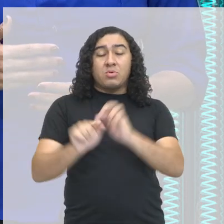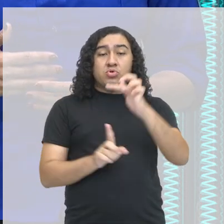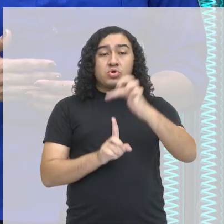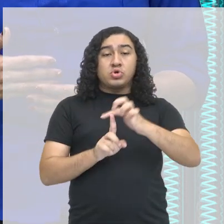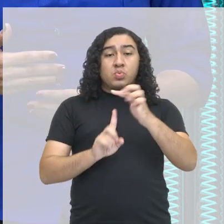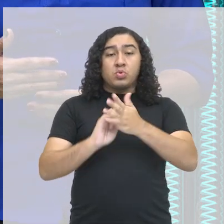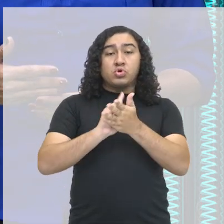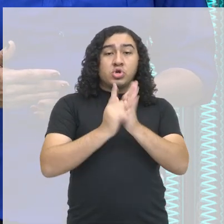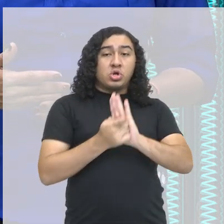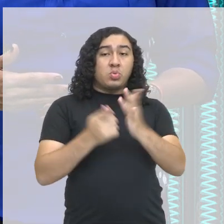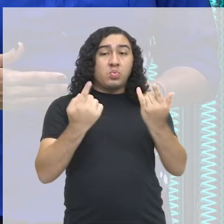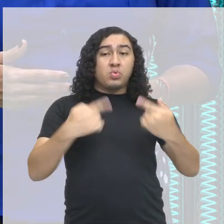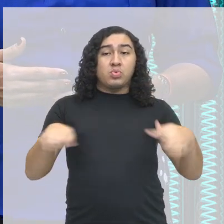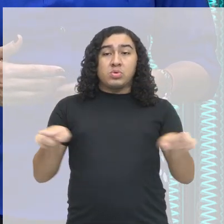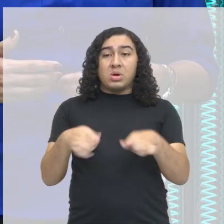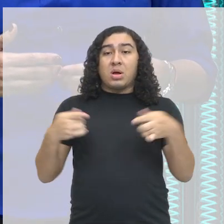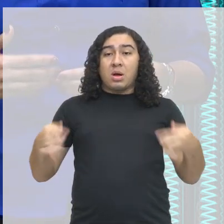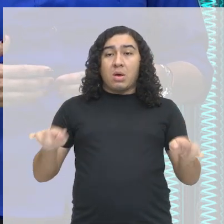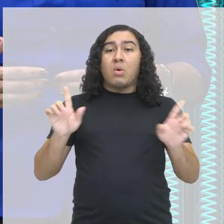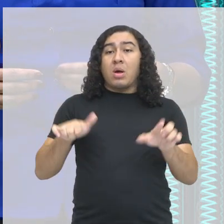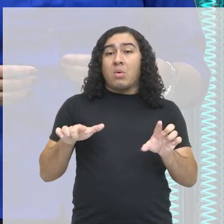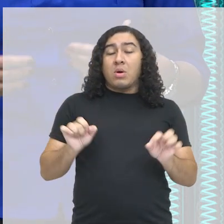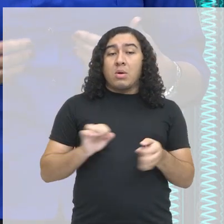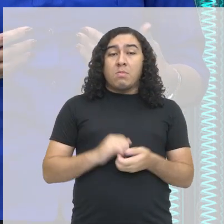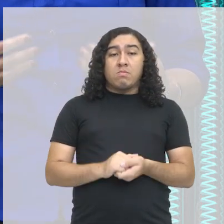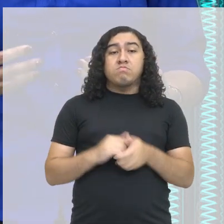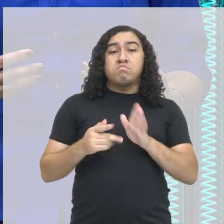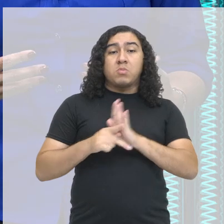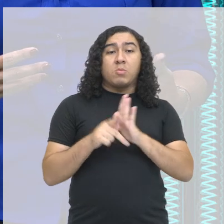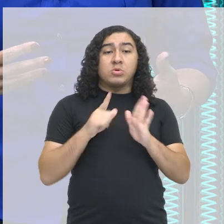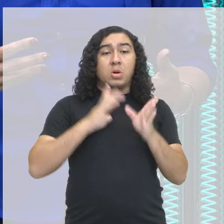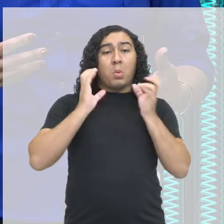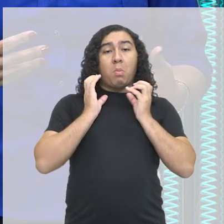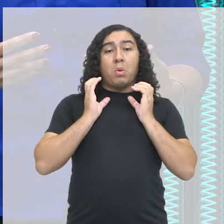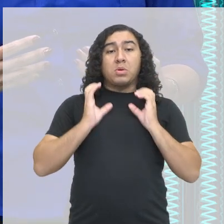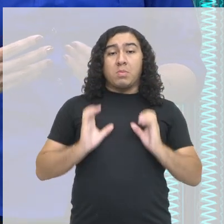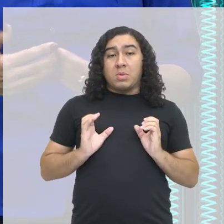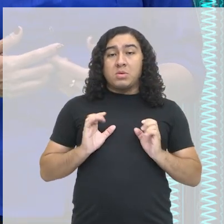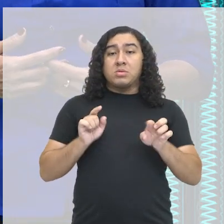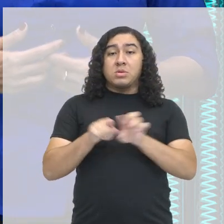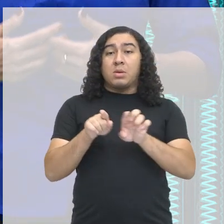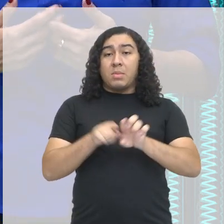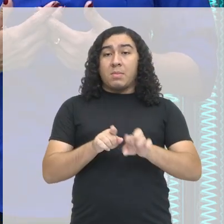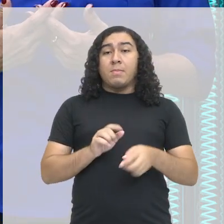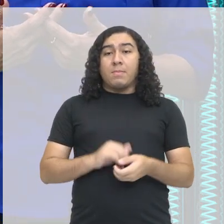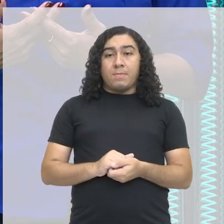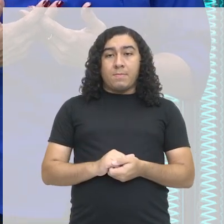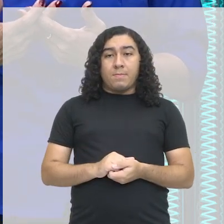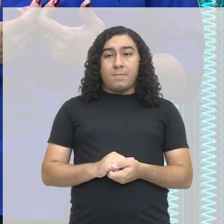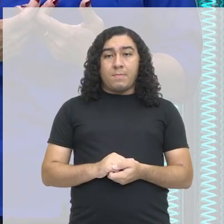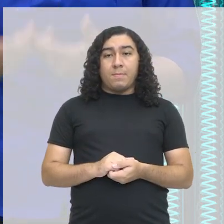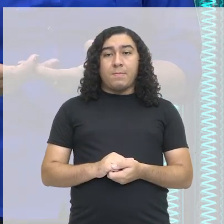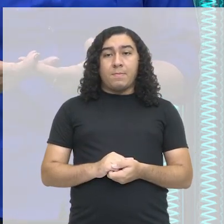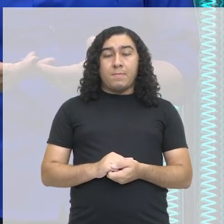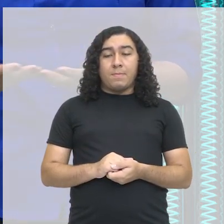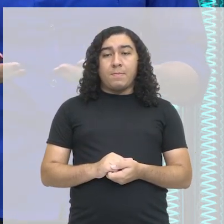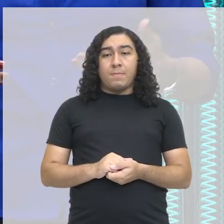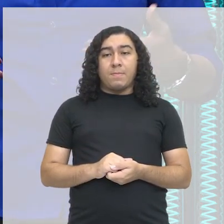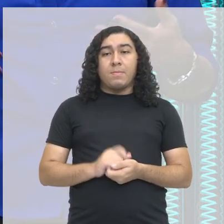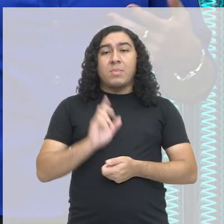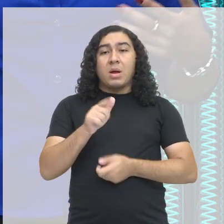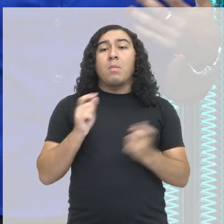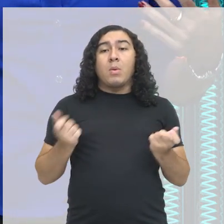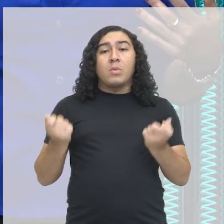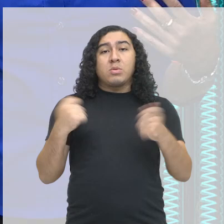ou gênero musical, em um modo de comportamento e em um modo de